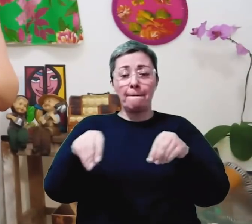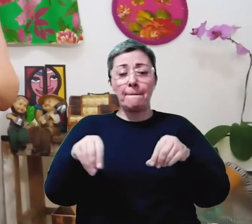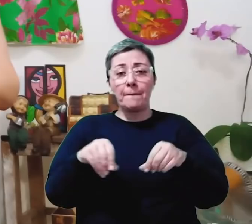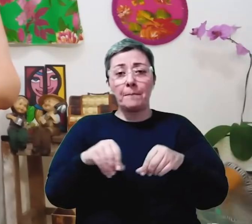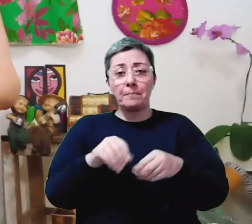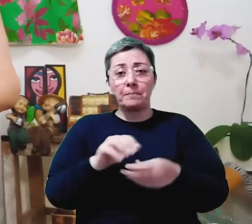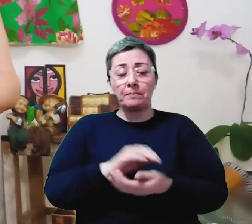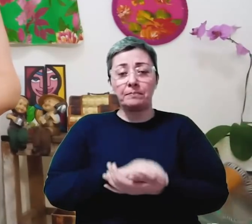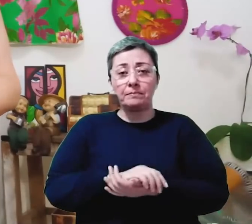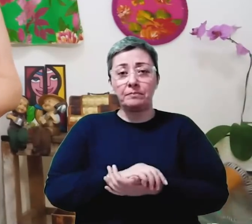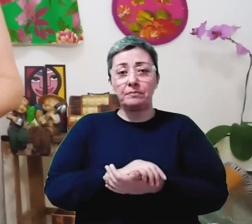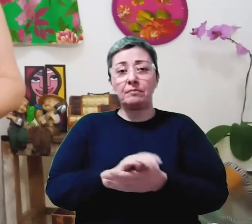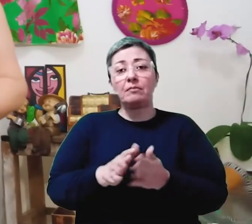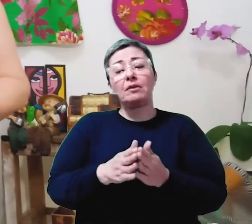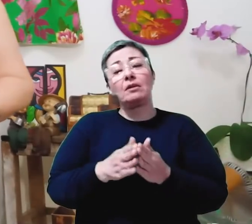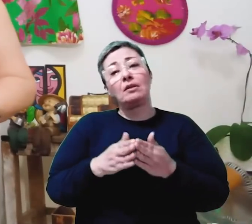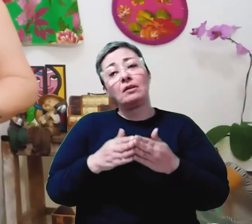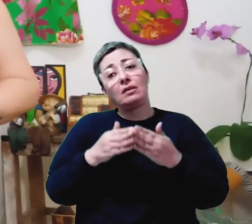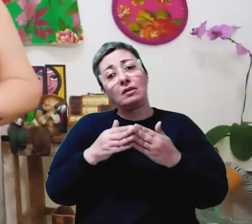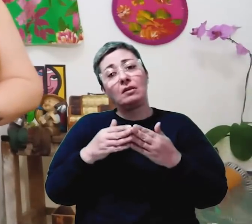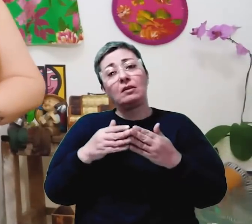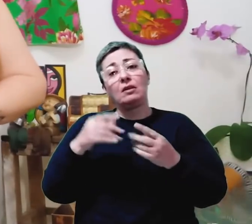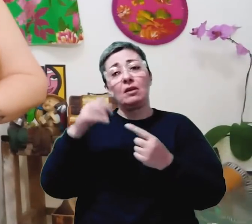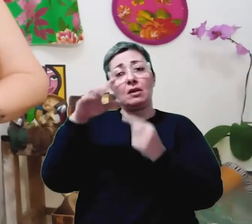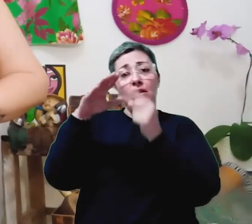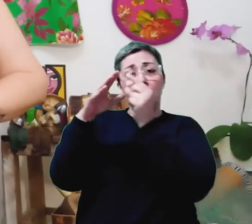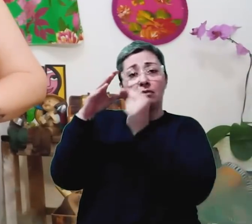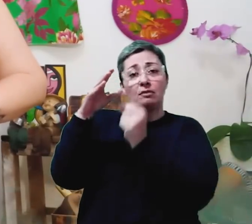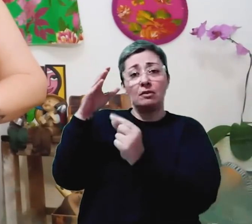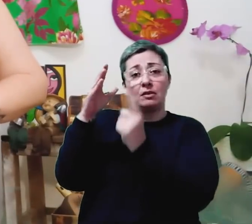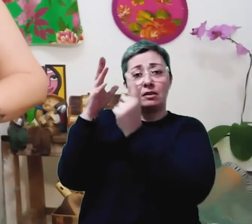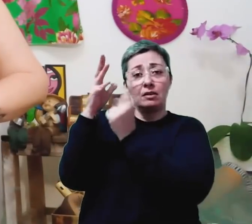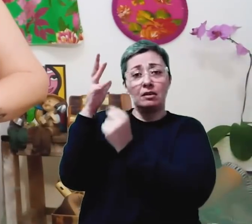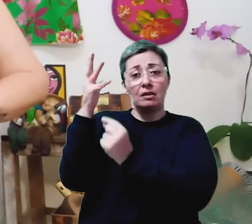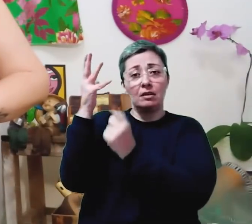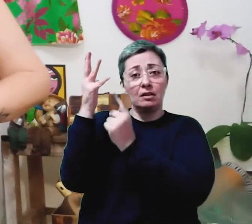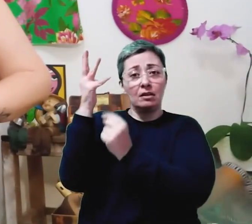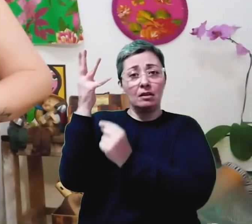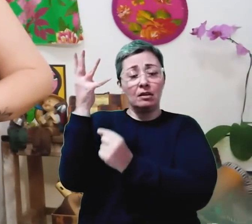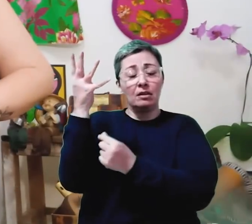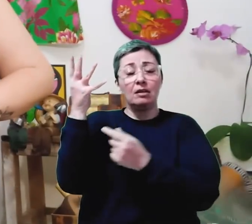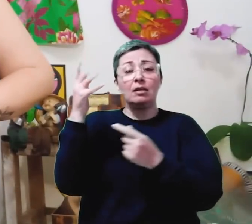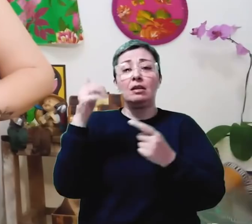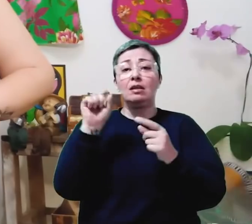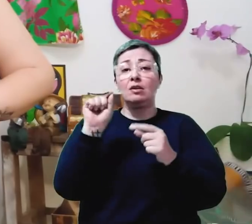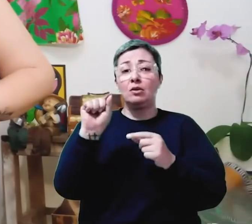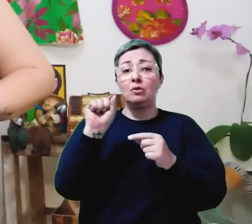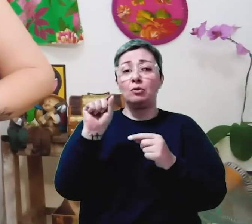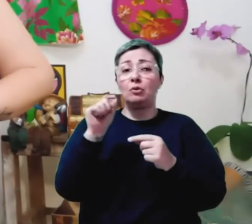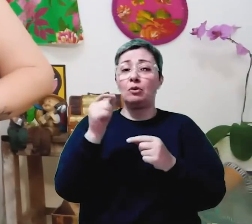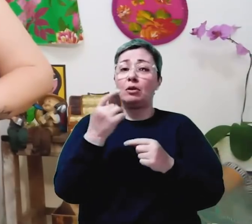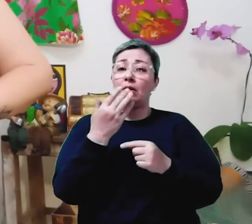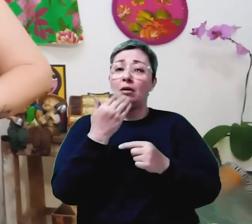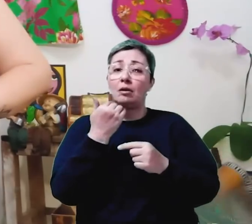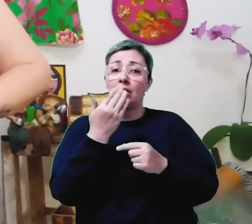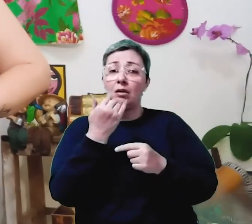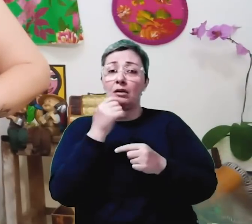enterrou. Pelos figos da figueira que o